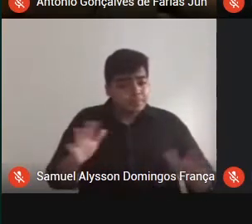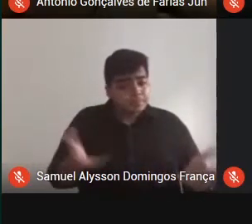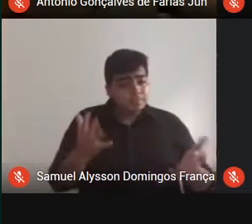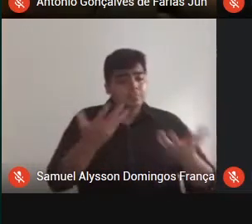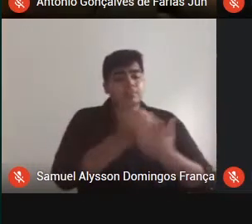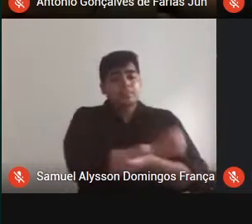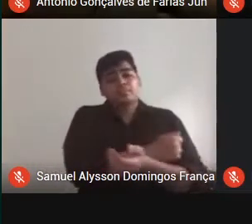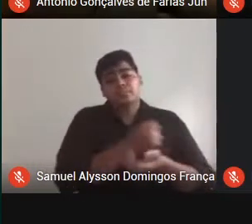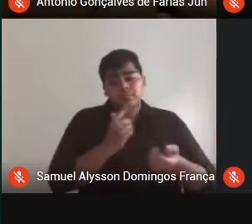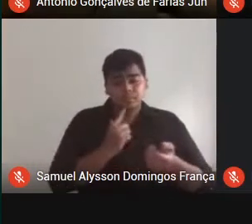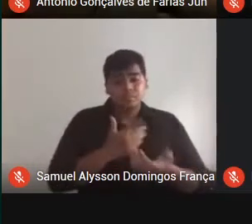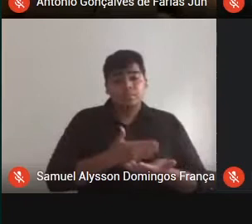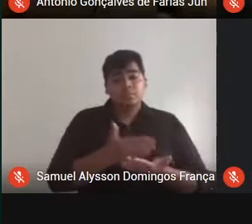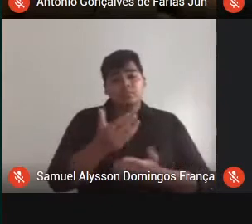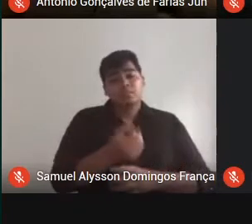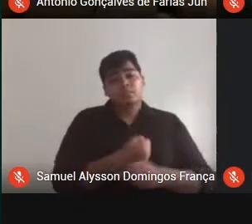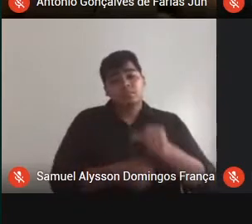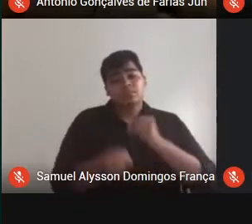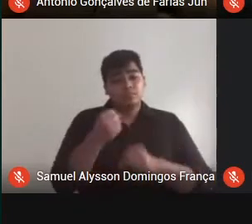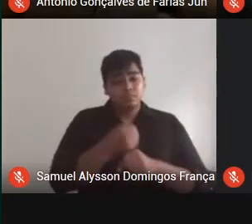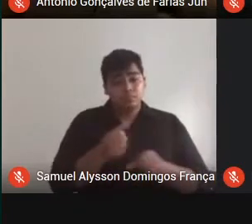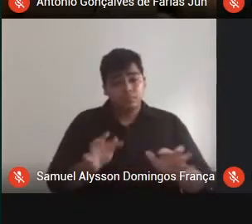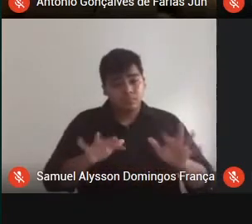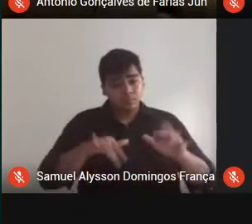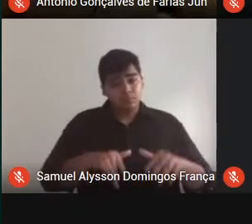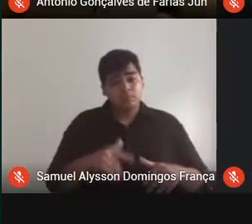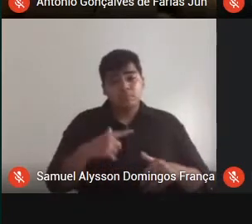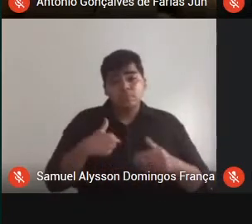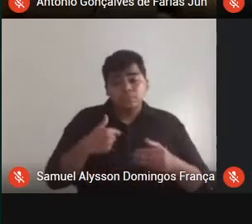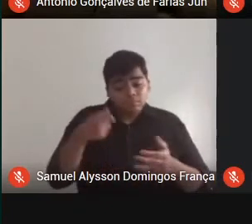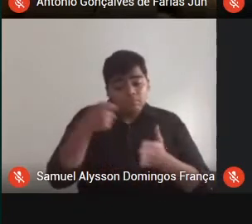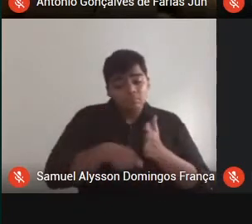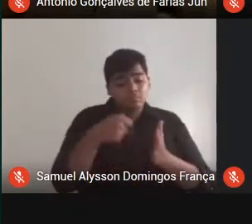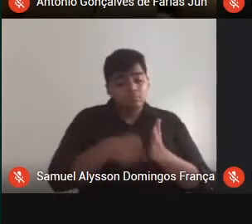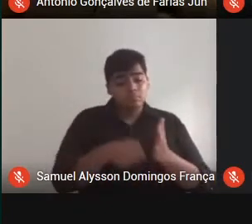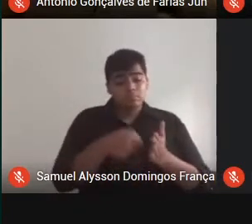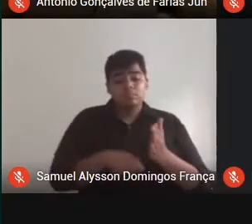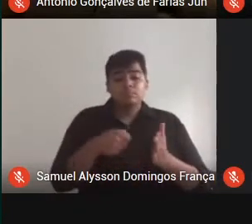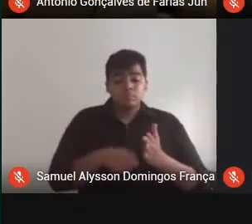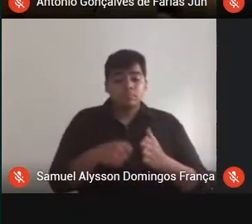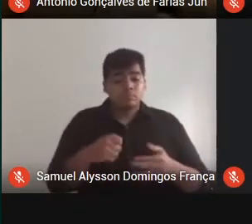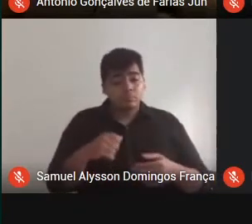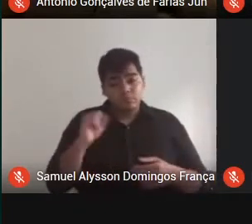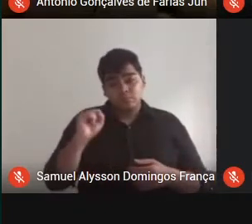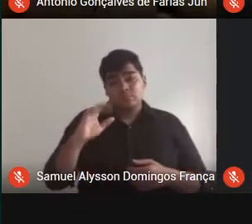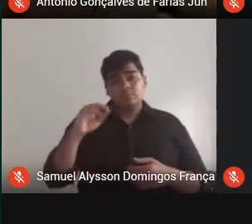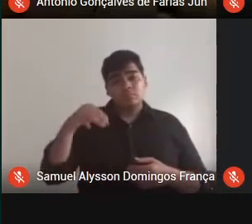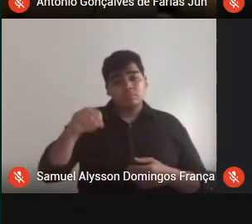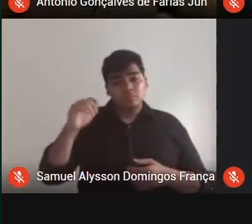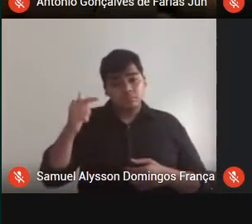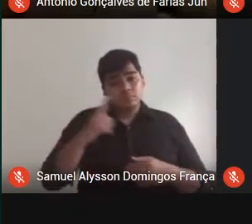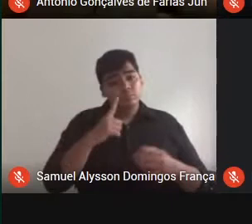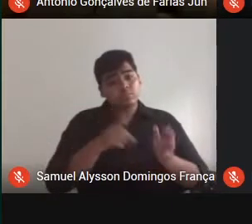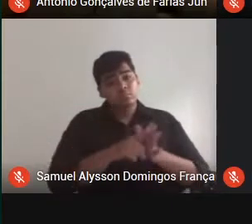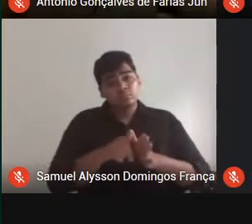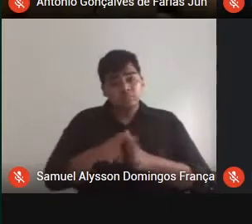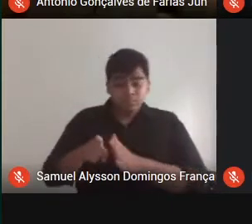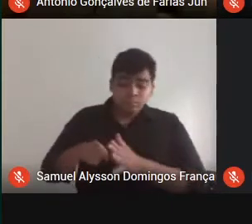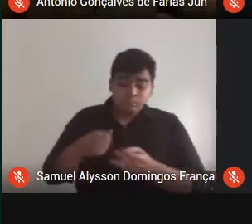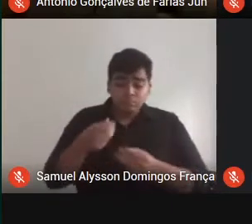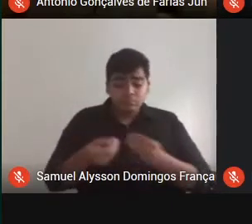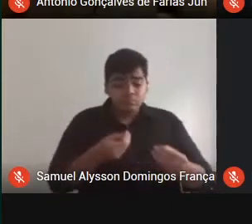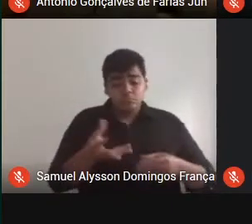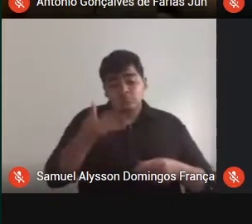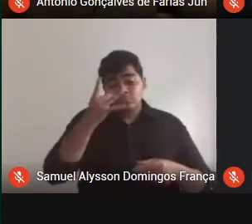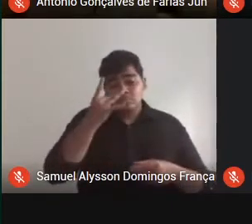no final do ano passado, eu cobrei que todos os projetos, além dos 80 metros quadrados, além de ter uma pesquisa mesmo, um programa de cidade real, eles tinham